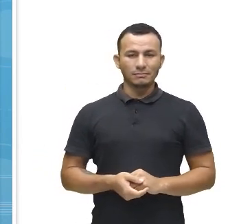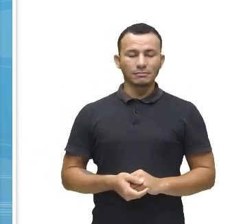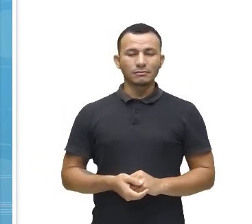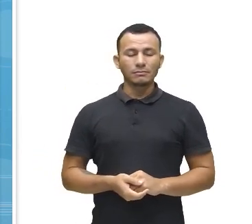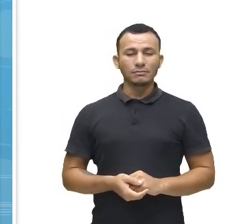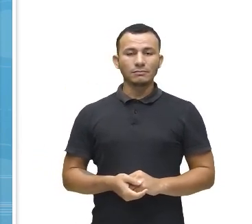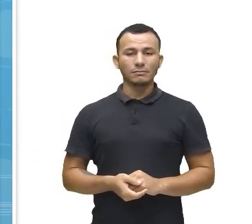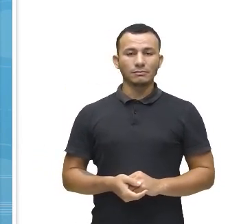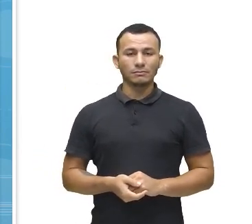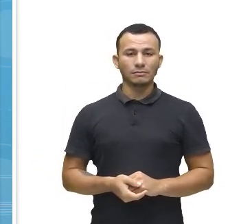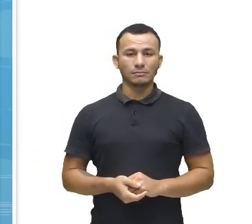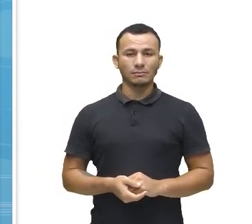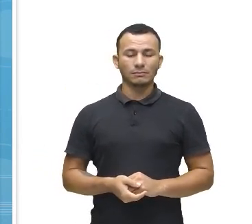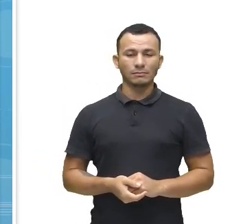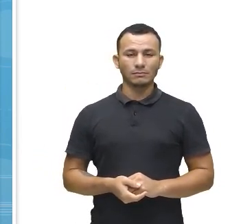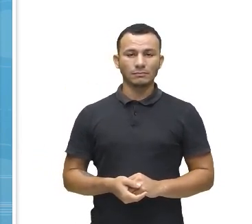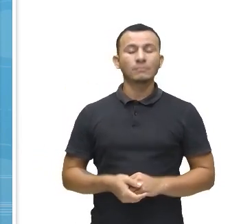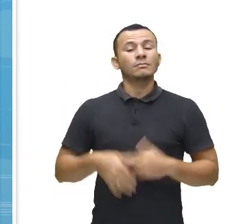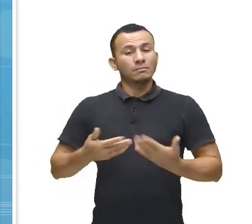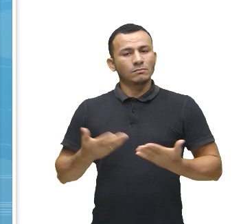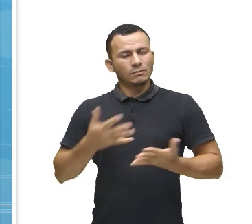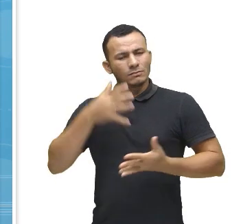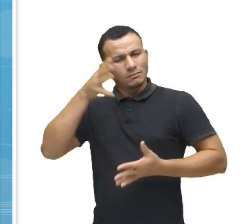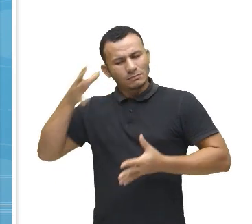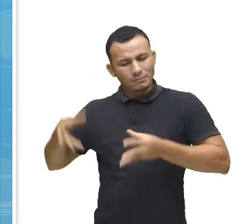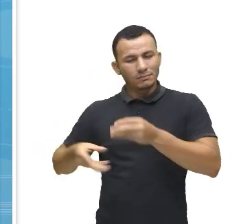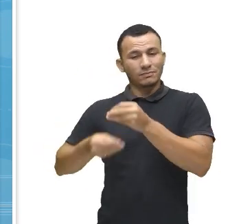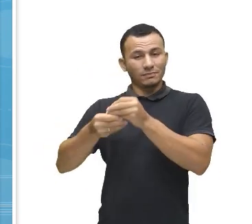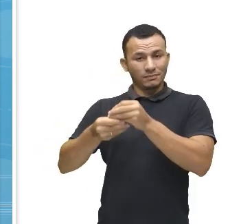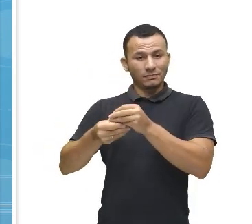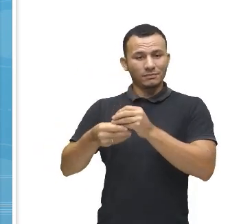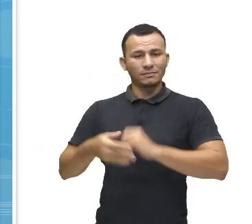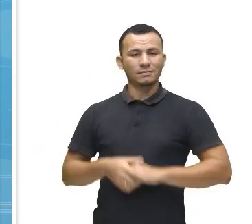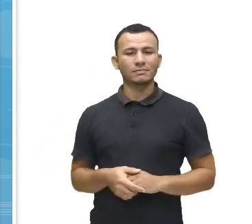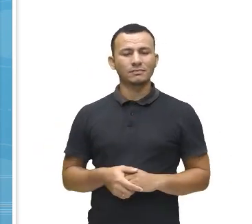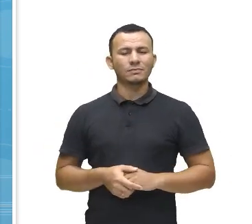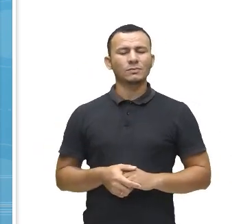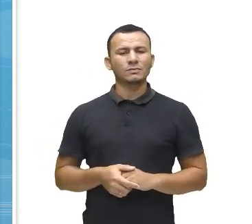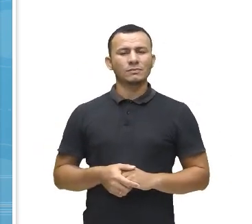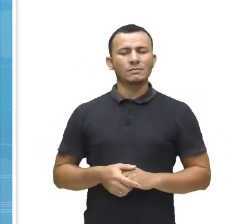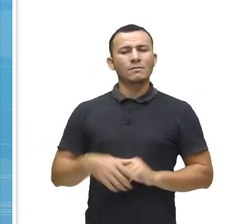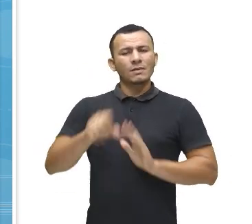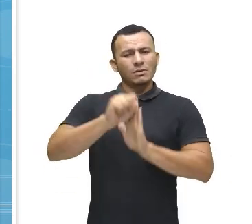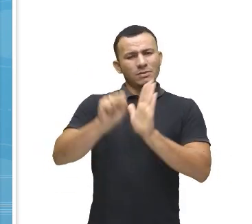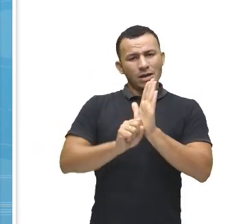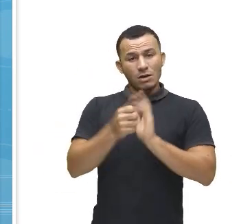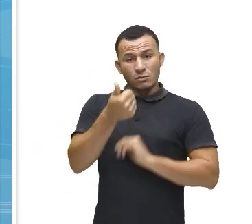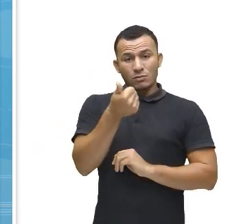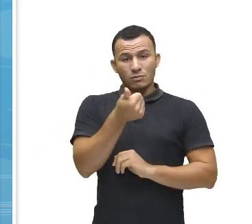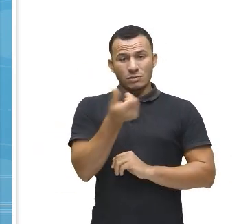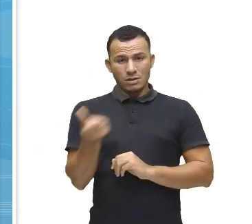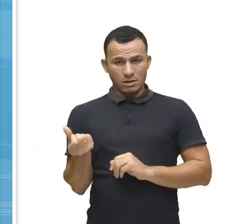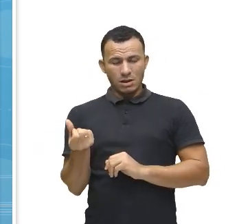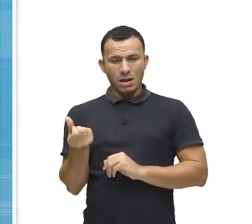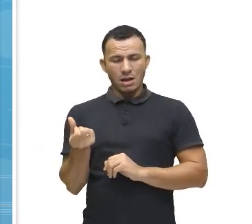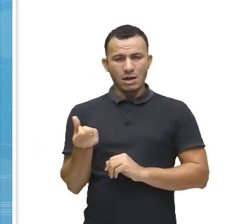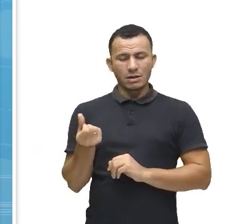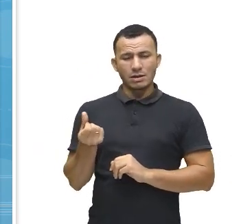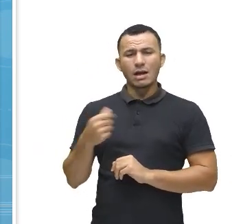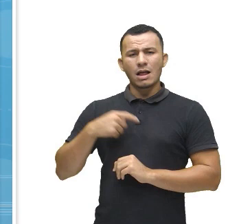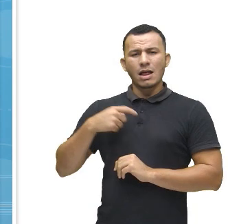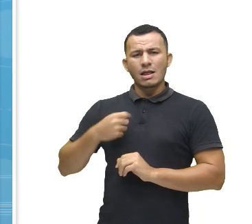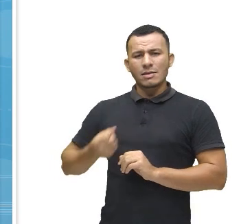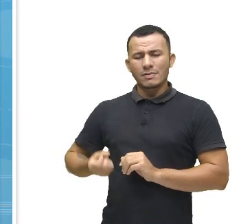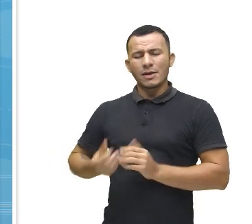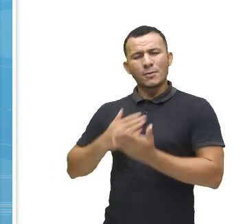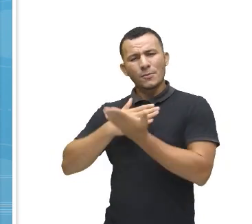Vamos lá, gente. Para a gente concluir o raciocínio, constituído no final do século XVI, teve seu auge na segunda